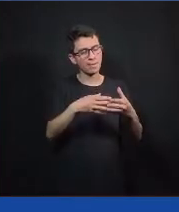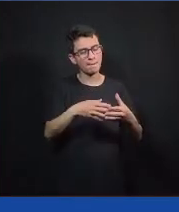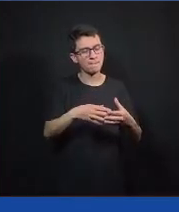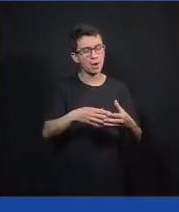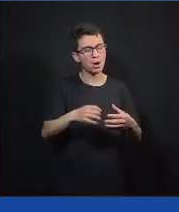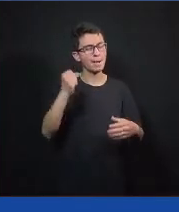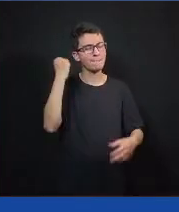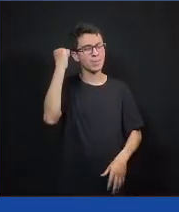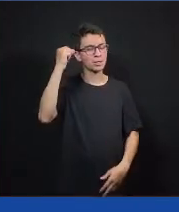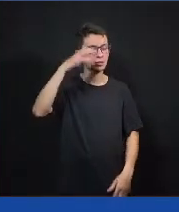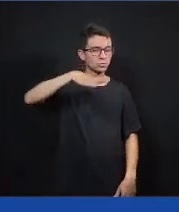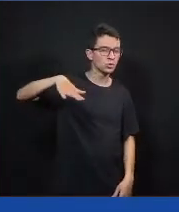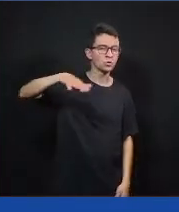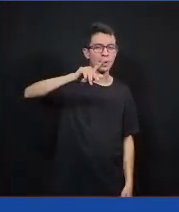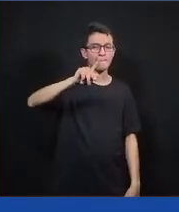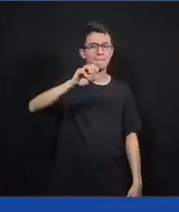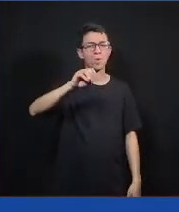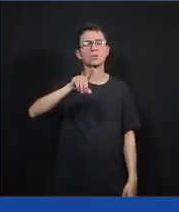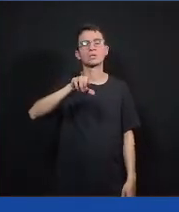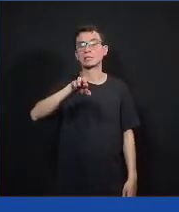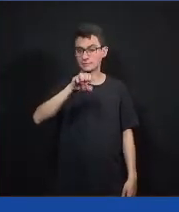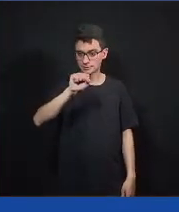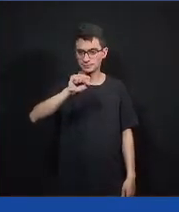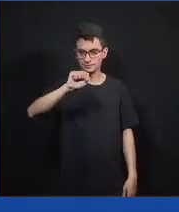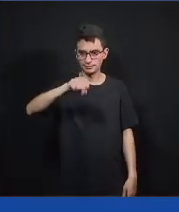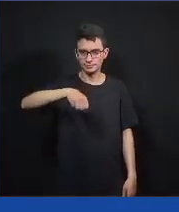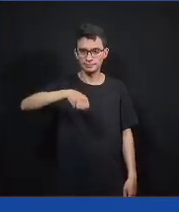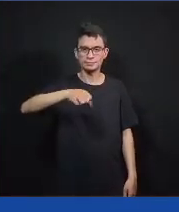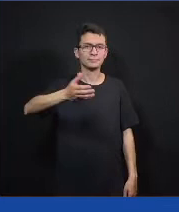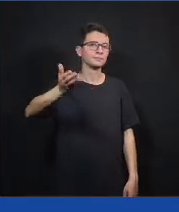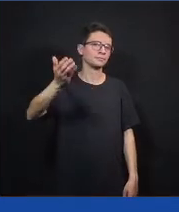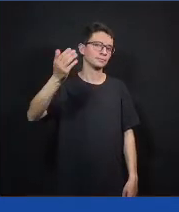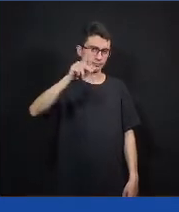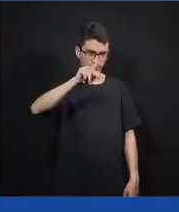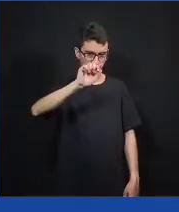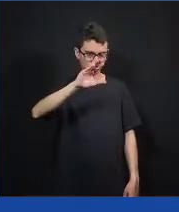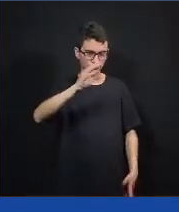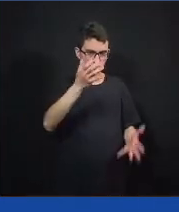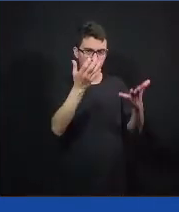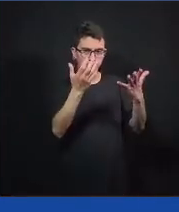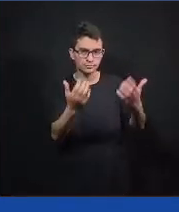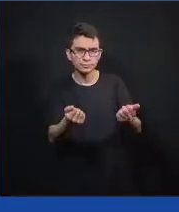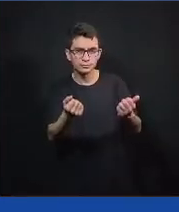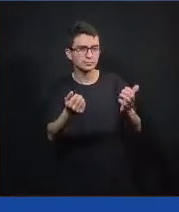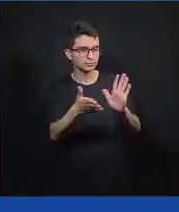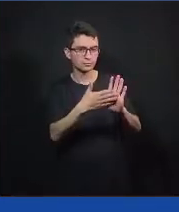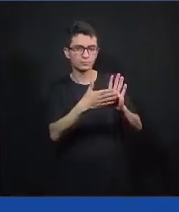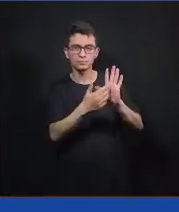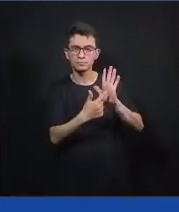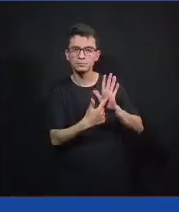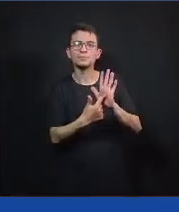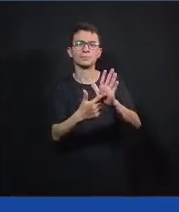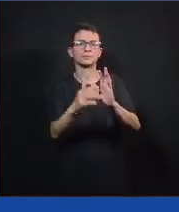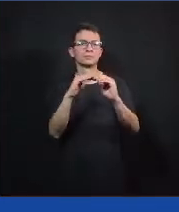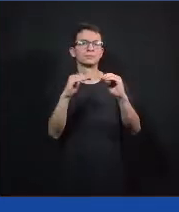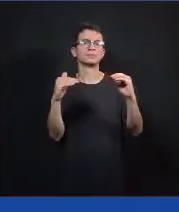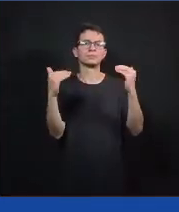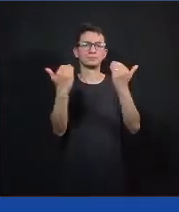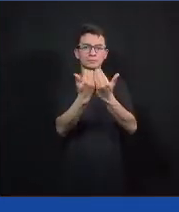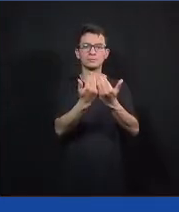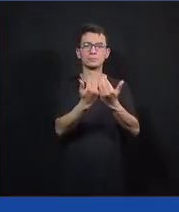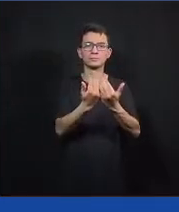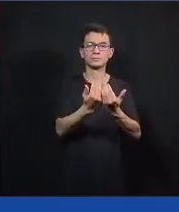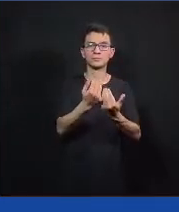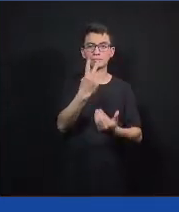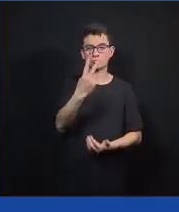vamos seguindo. A PEC, ela foi recebida pela Câmara no dia 24 de junho, certo? Depois de uma apreciação muito rápida